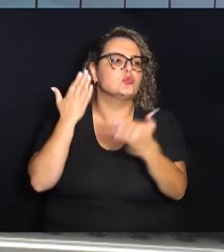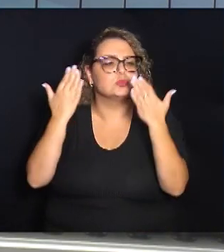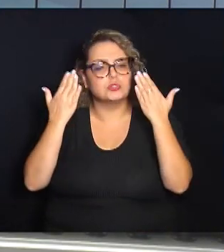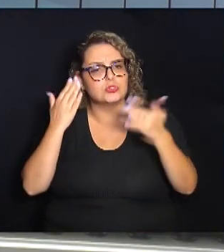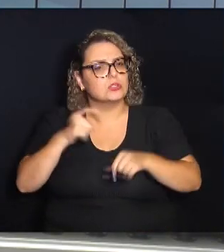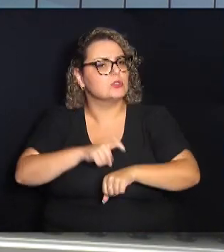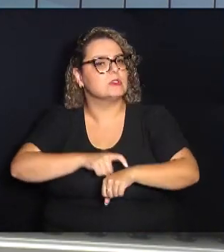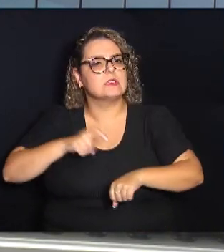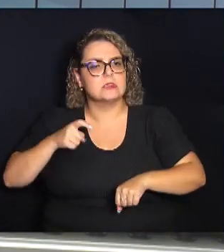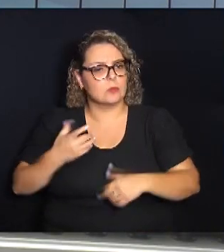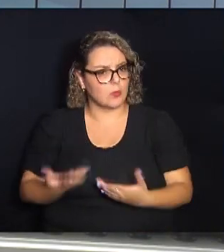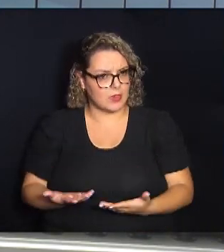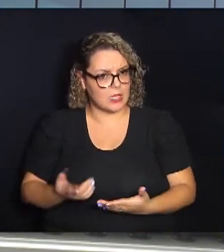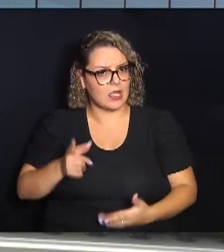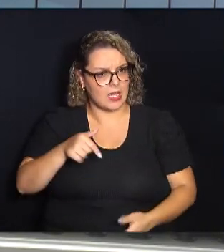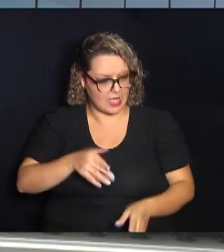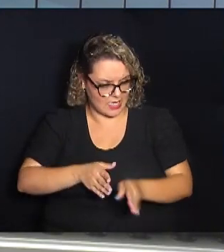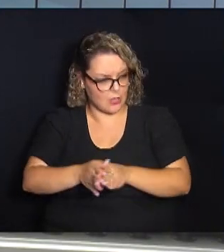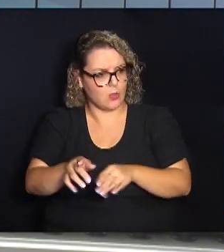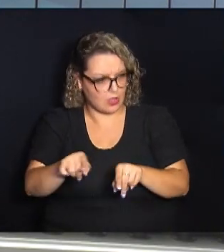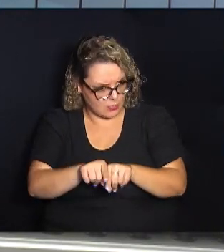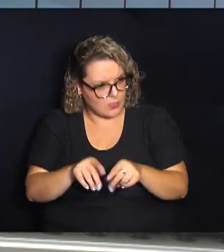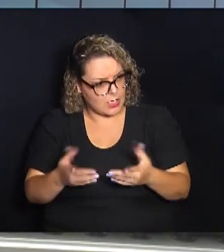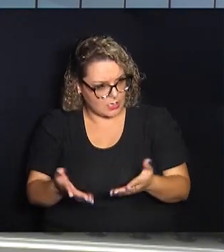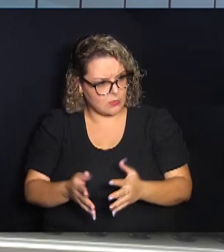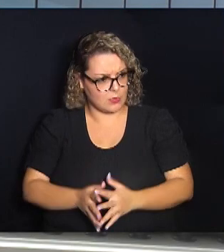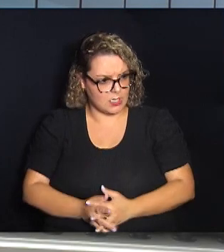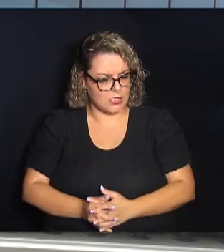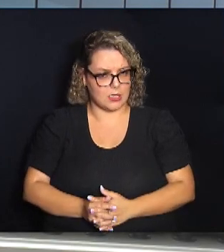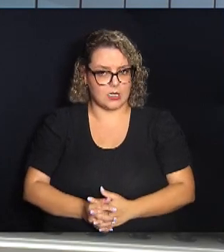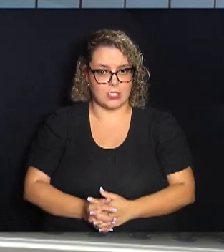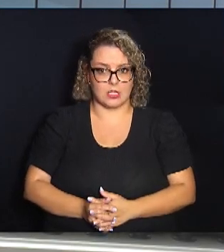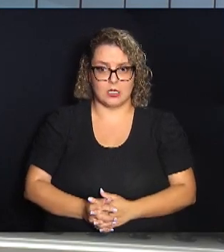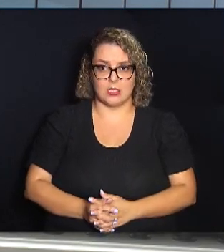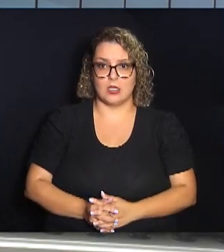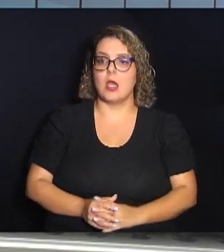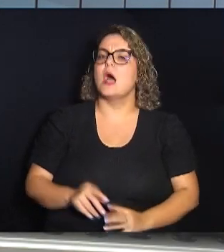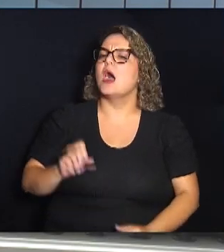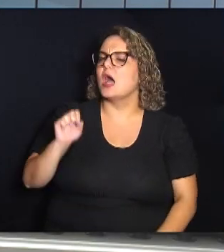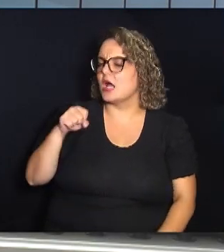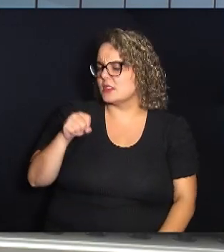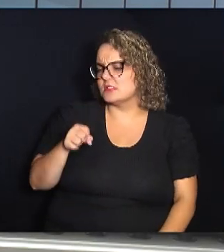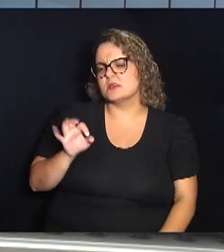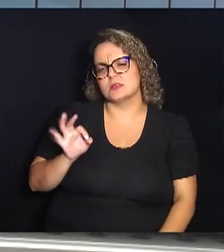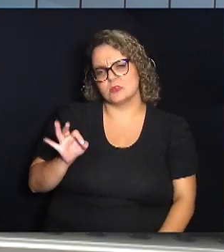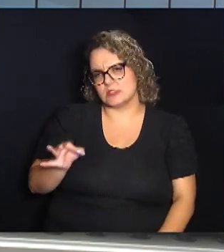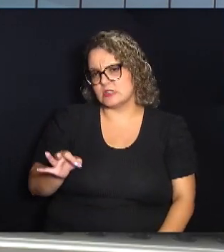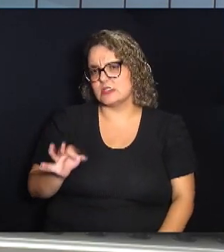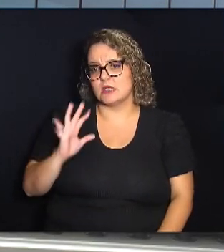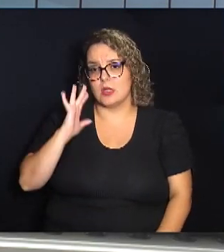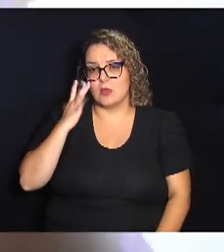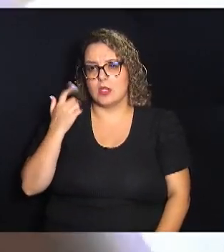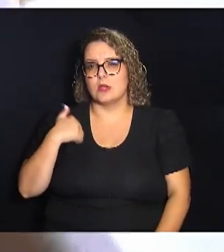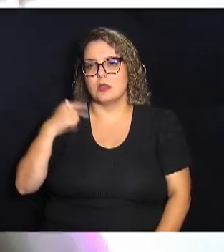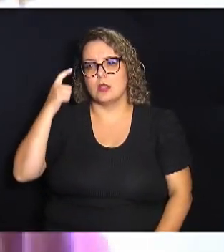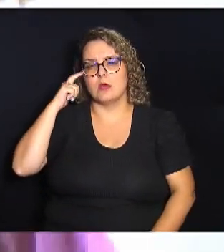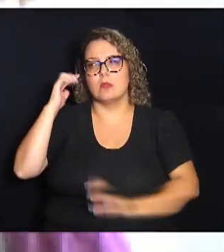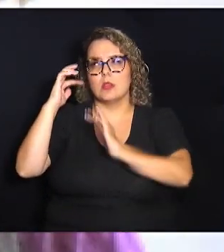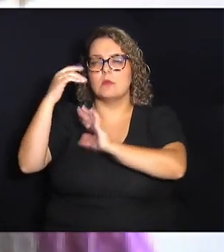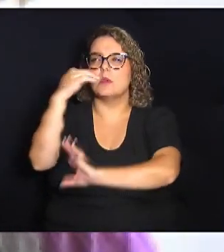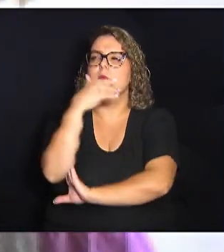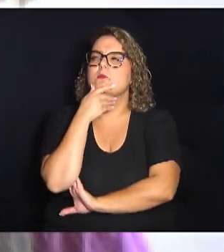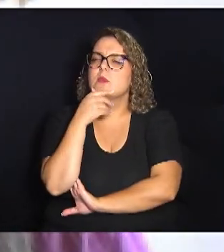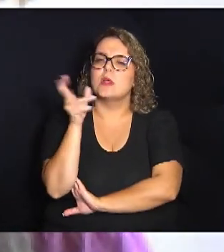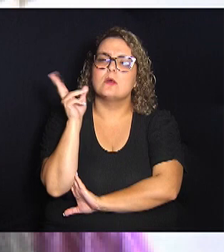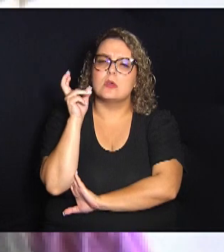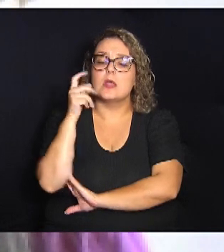nesse período? Isso é recomendado também? Ah, com certeza, né? Eu acho que assim, eu estava aqui pensando enquanto estava te ouvindo, que